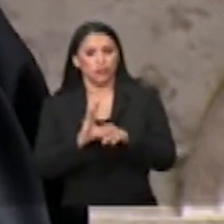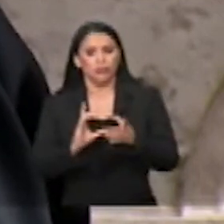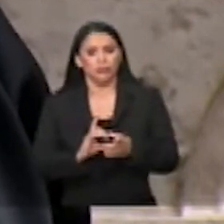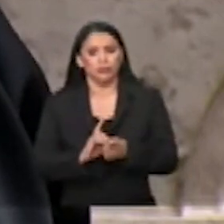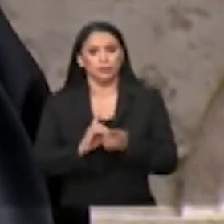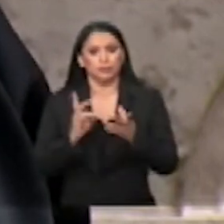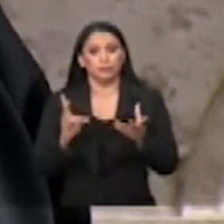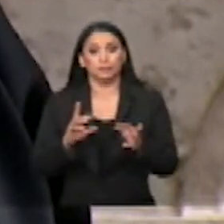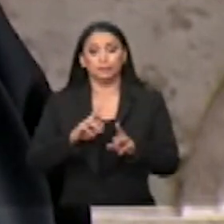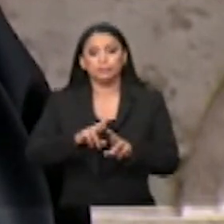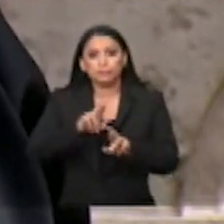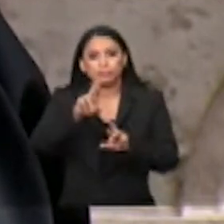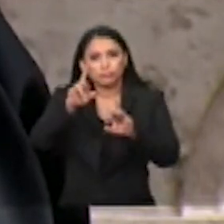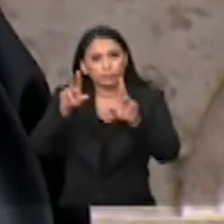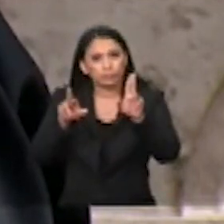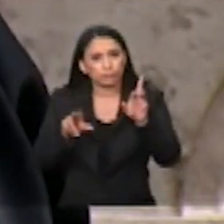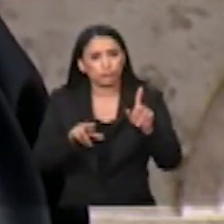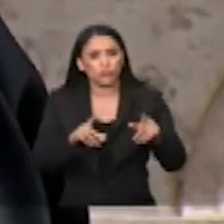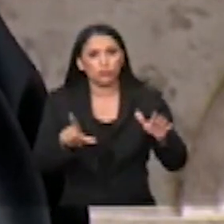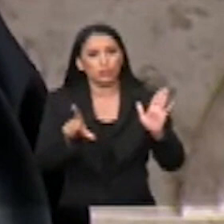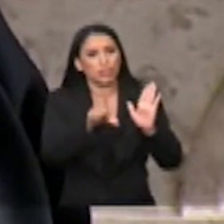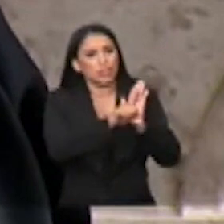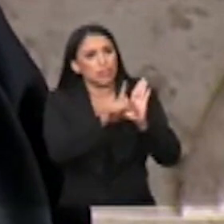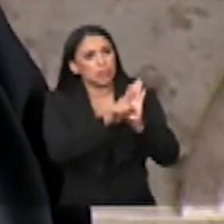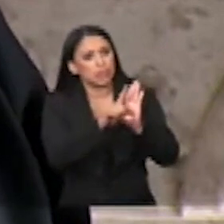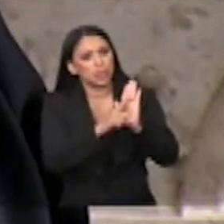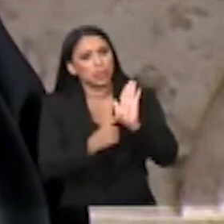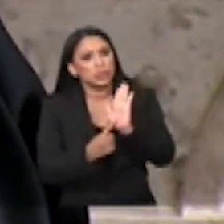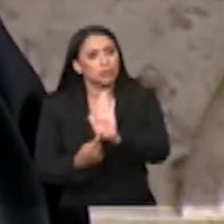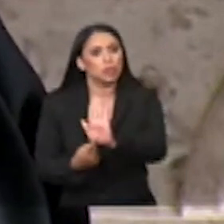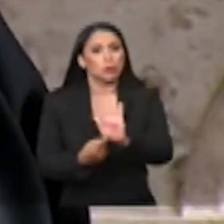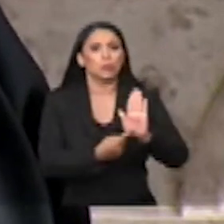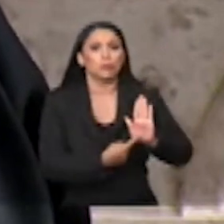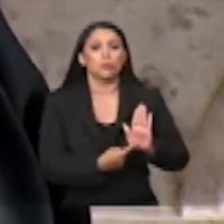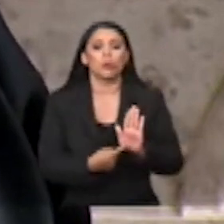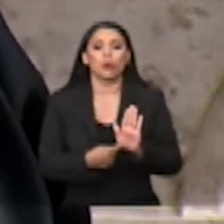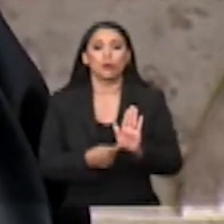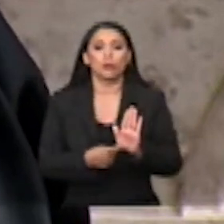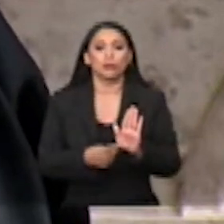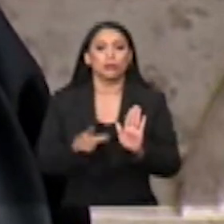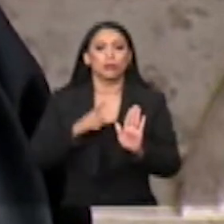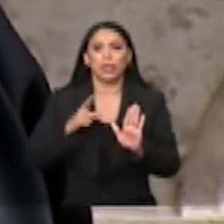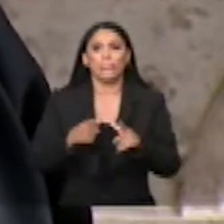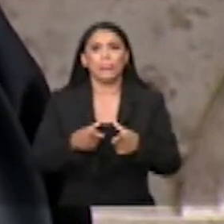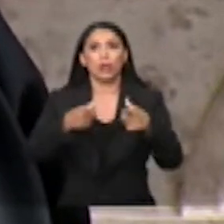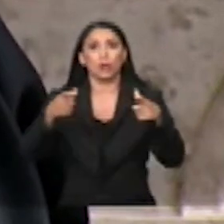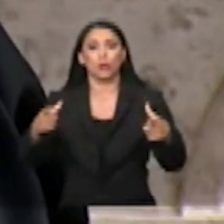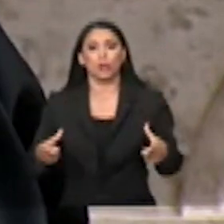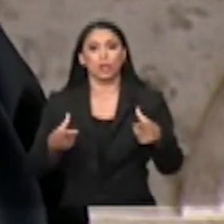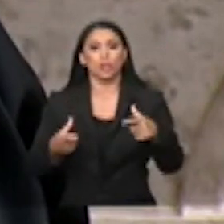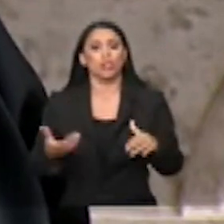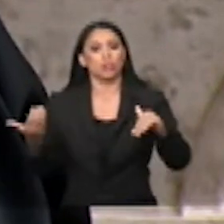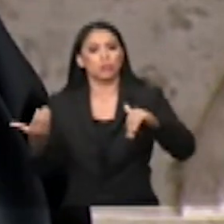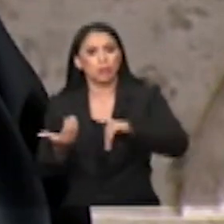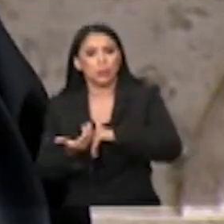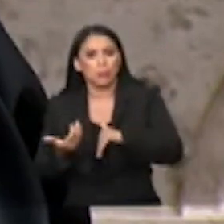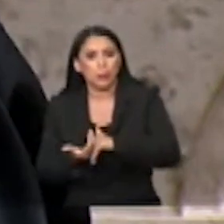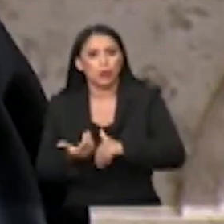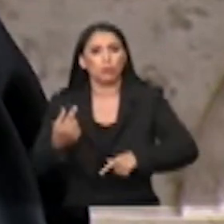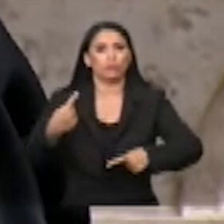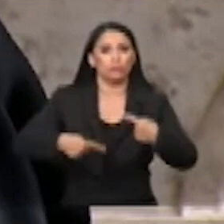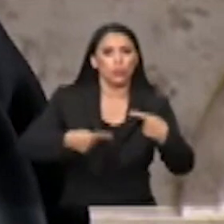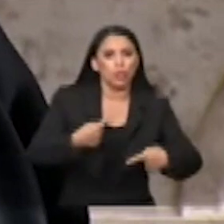à diferença das leis efêmeras que retratam as deliberações das maiorias parlamentares no cotidiano da